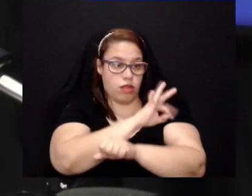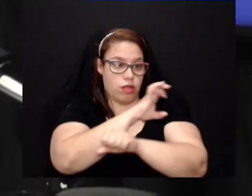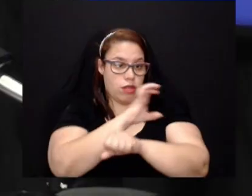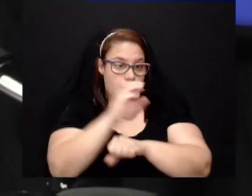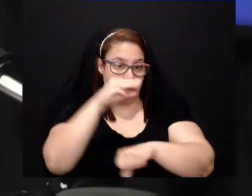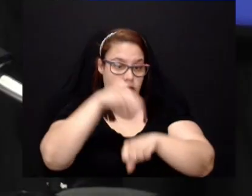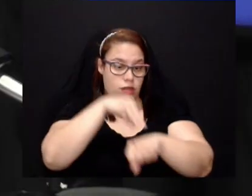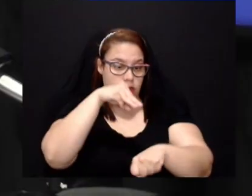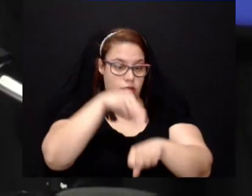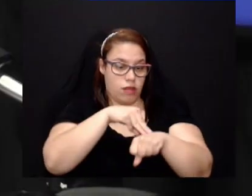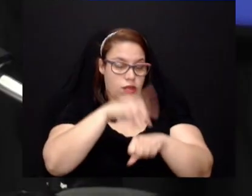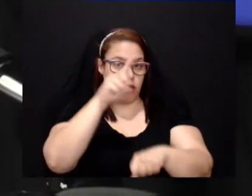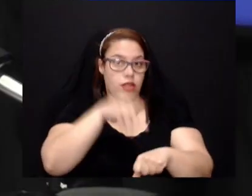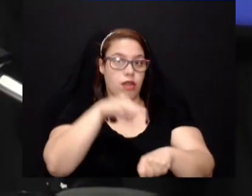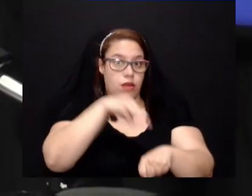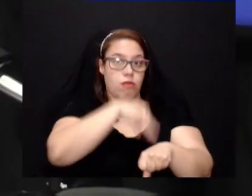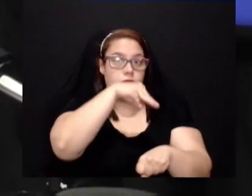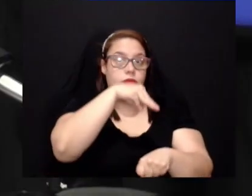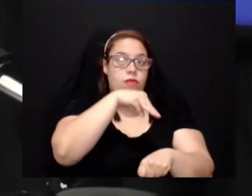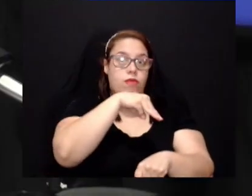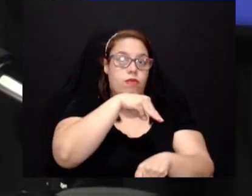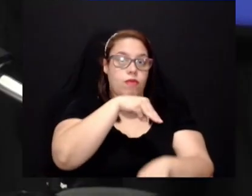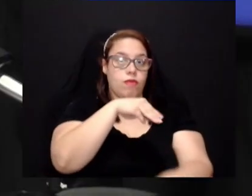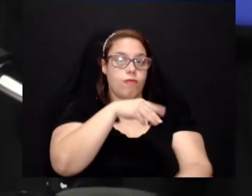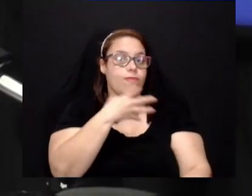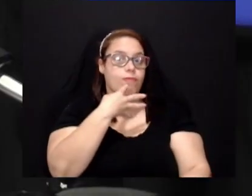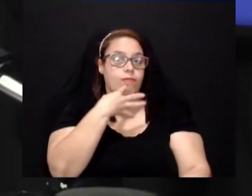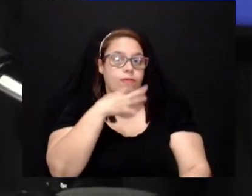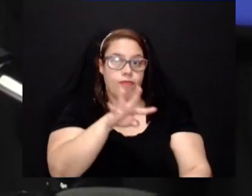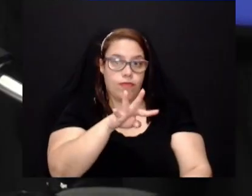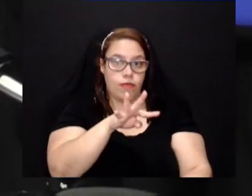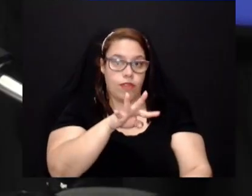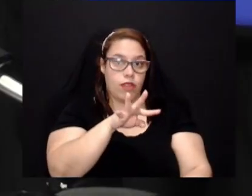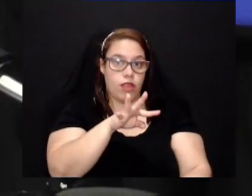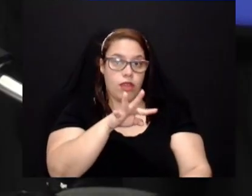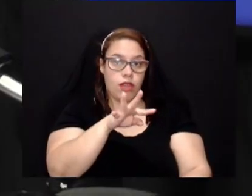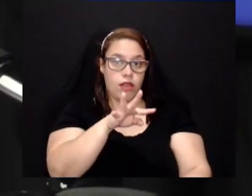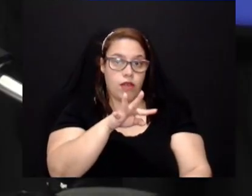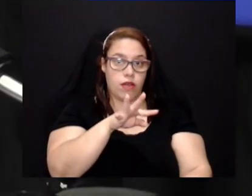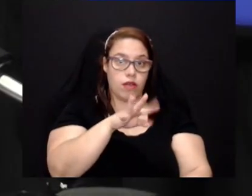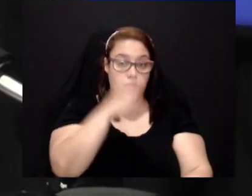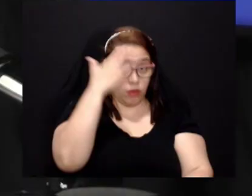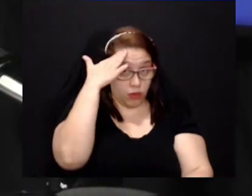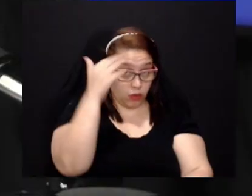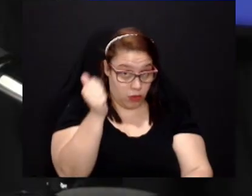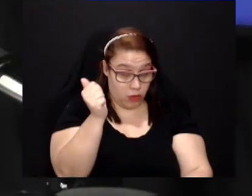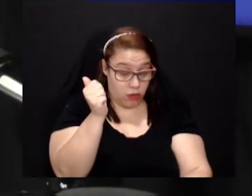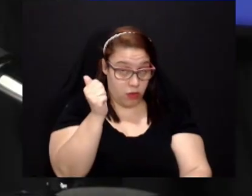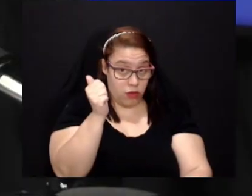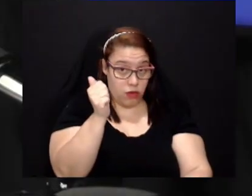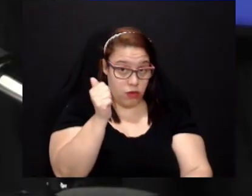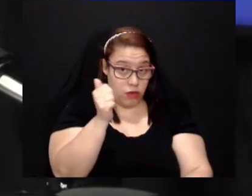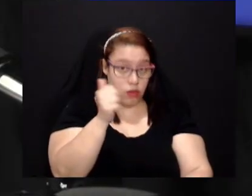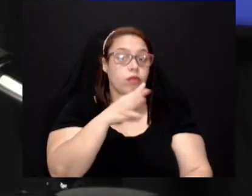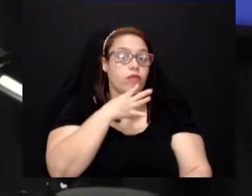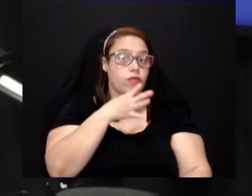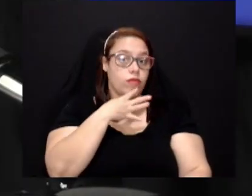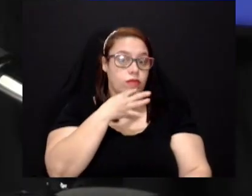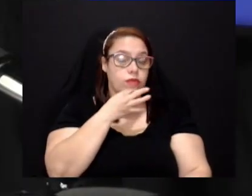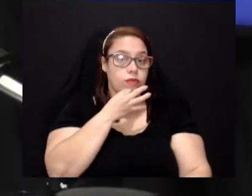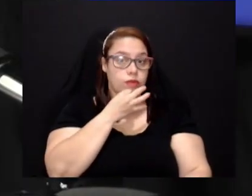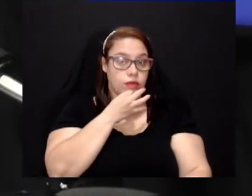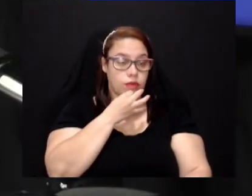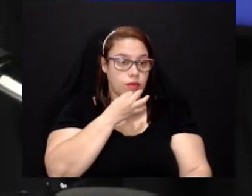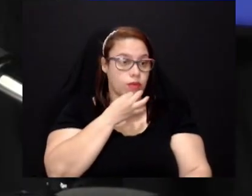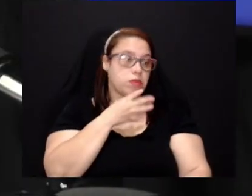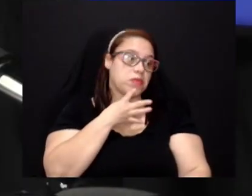é uma mestra. Para quem não conhece esse universo, sabe, né? Ou melhor, quem conhece esse universo e quem não conhece vai